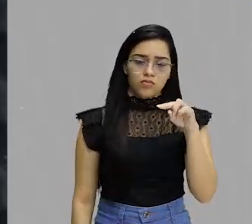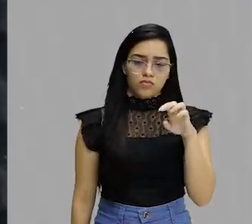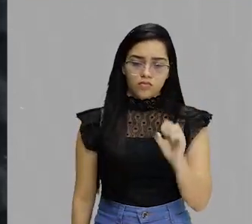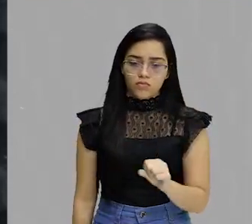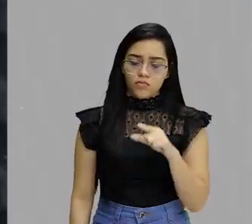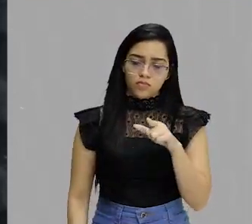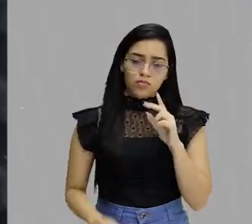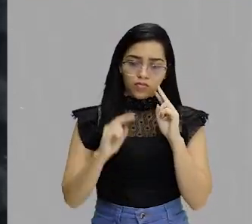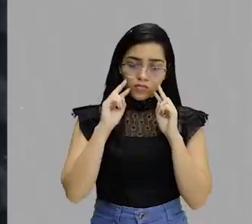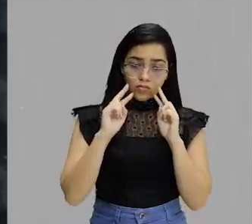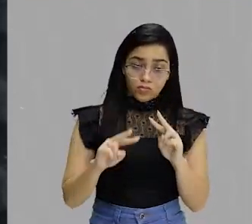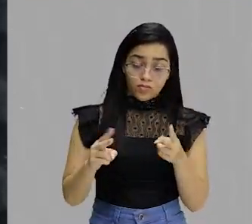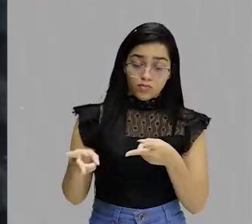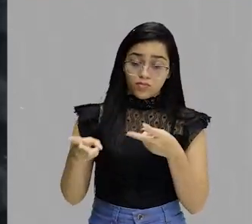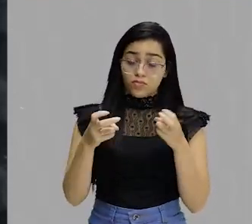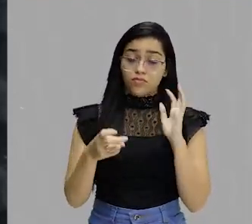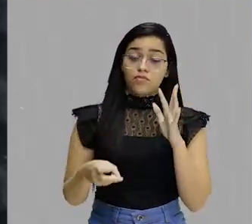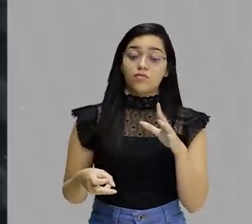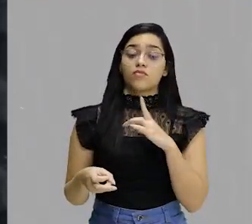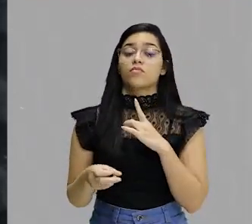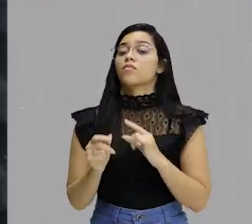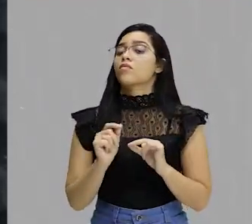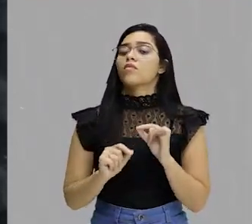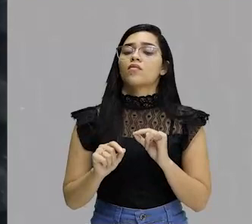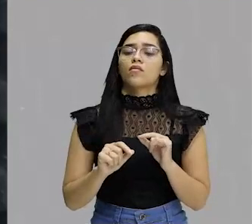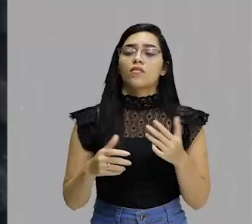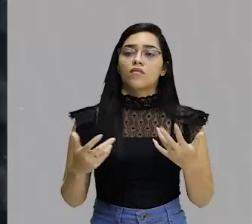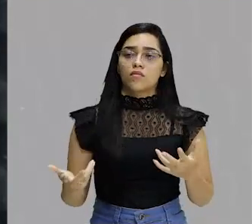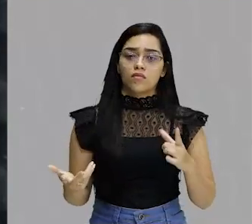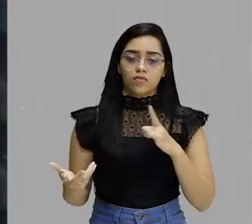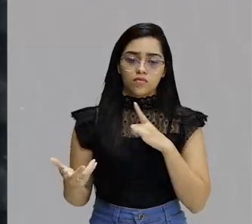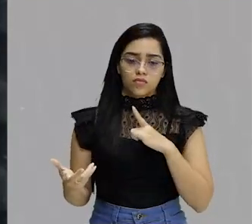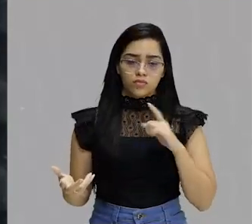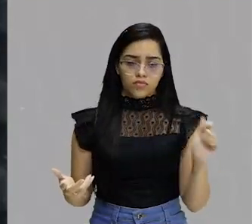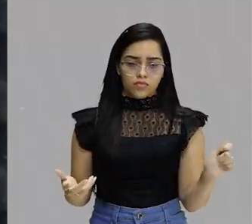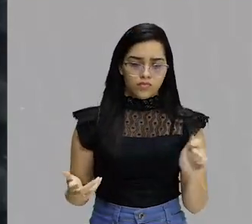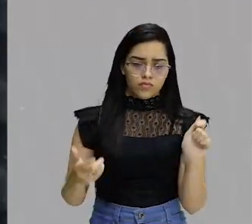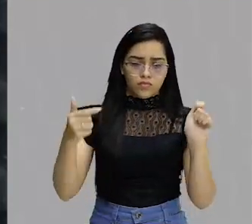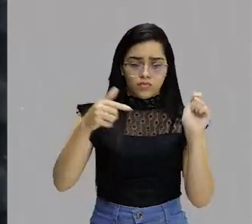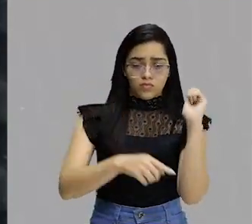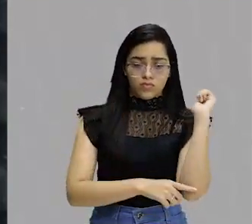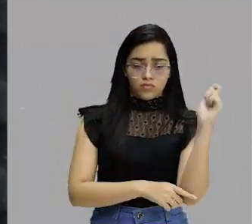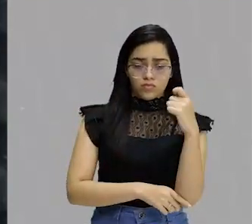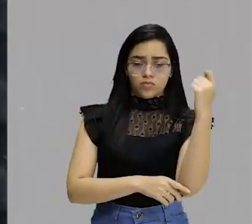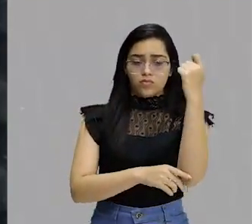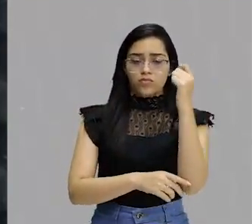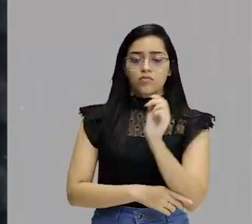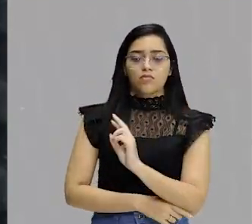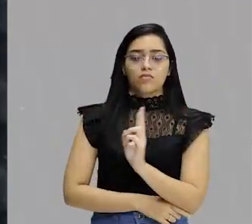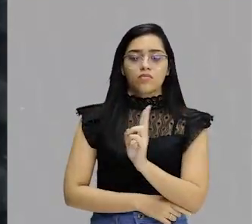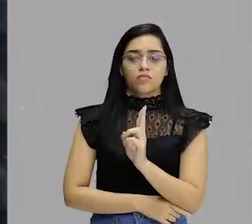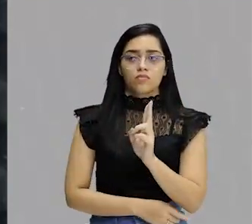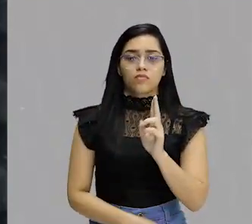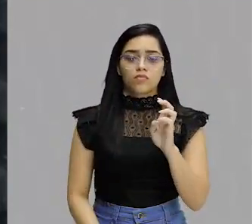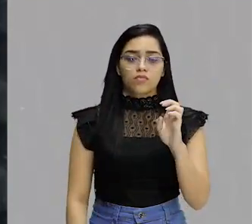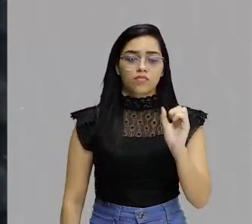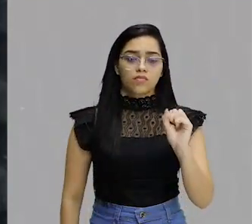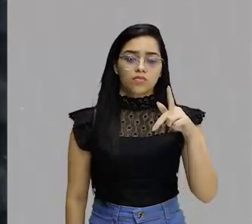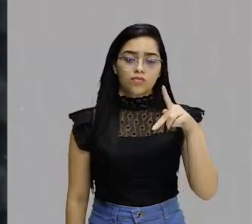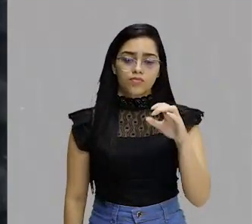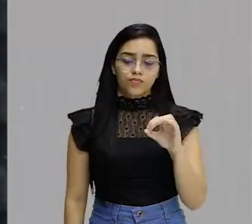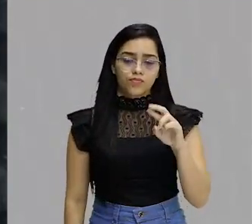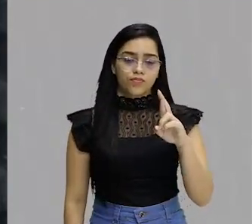você olha para a planta, você está vendo o indivíduo adulto diploide, que a gente chama de